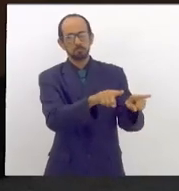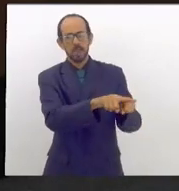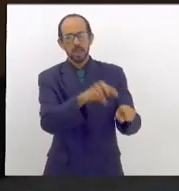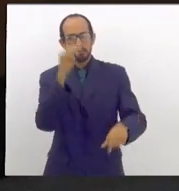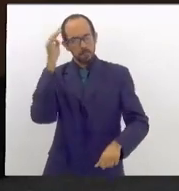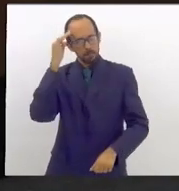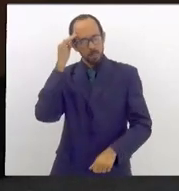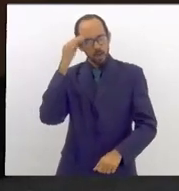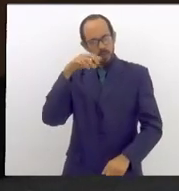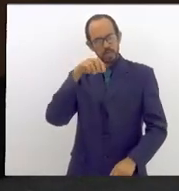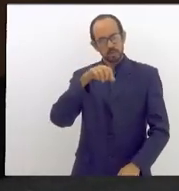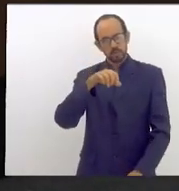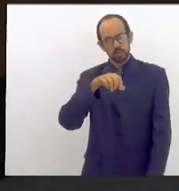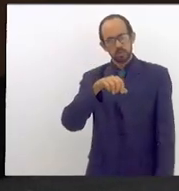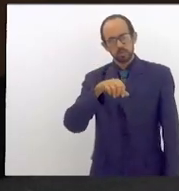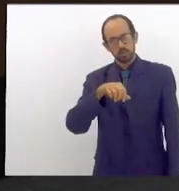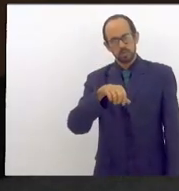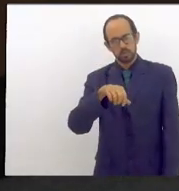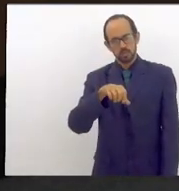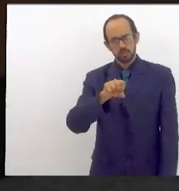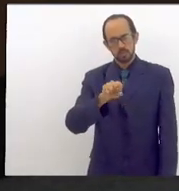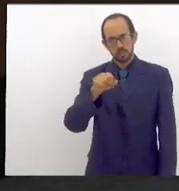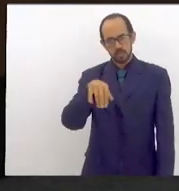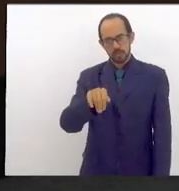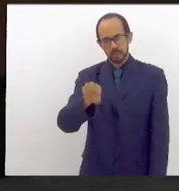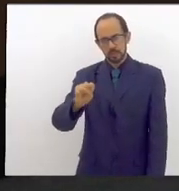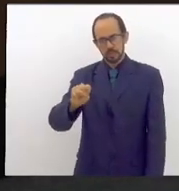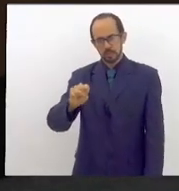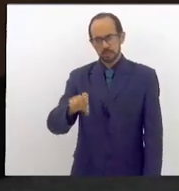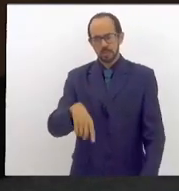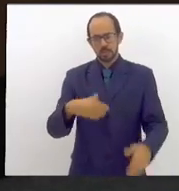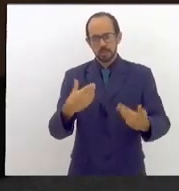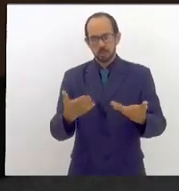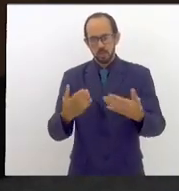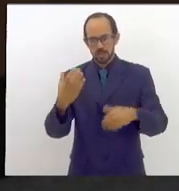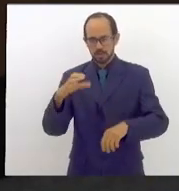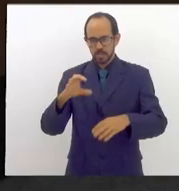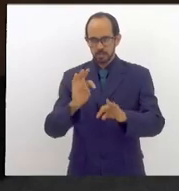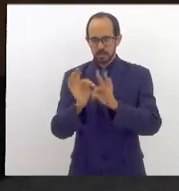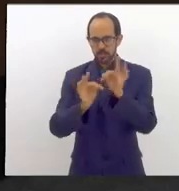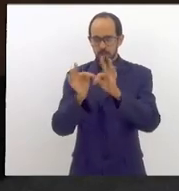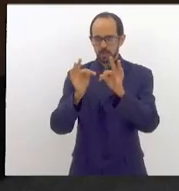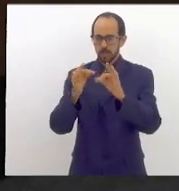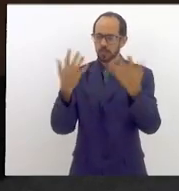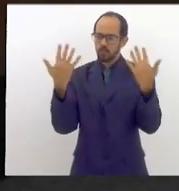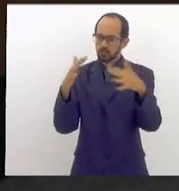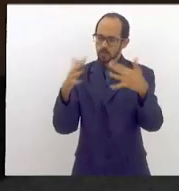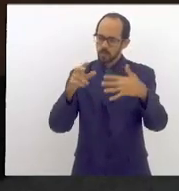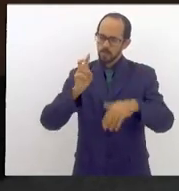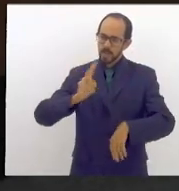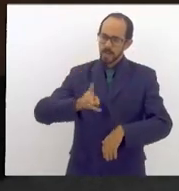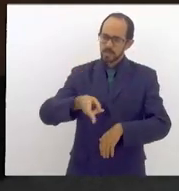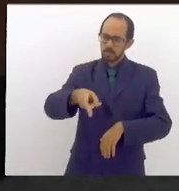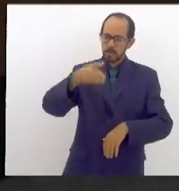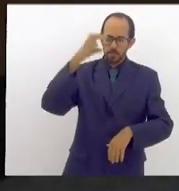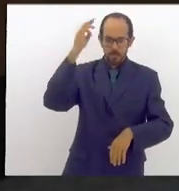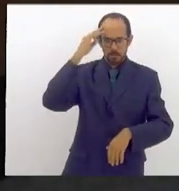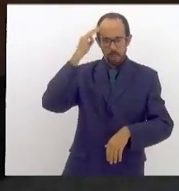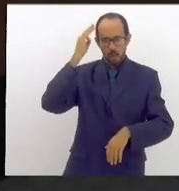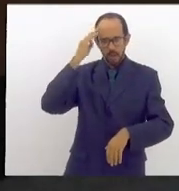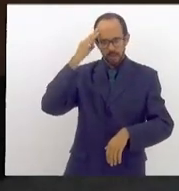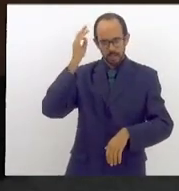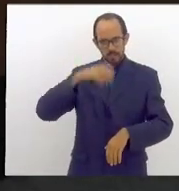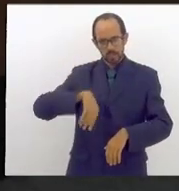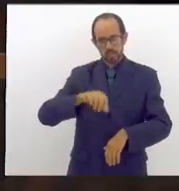Correia e pelo é Carlos Mendes portanto parecida comissão de ciências biologia favorável viva para sempre a memória obra e o legado de